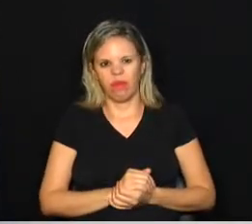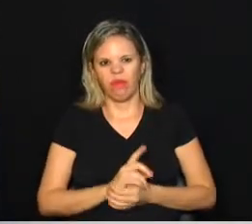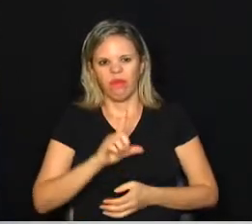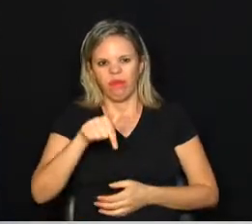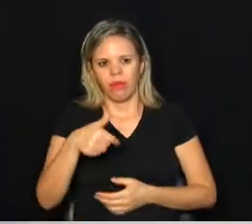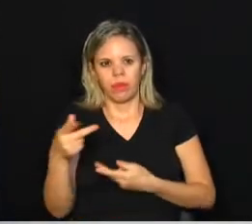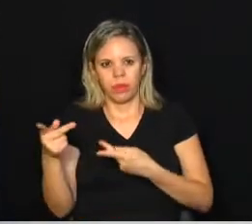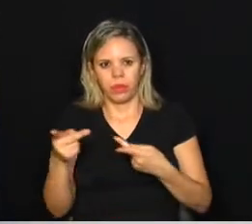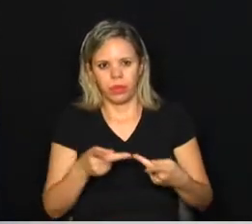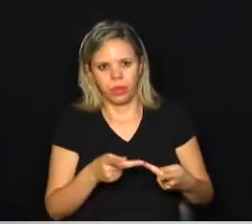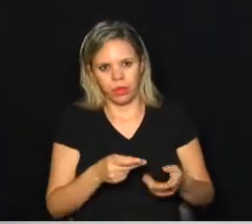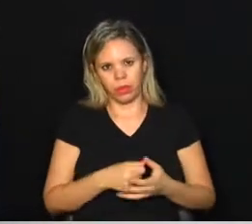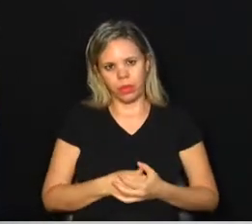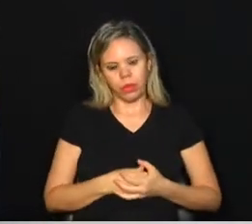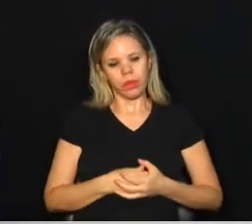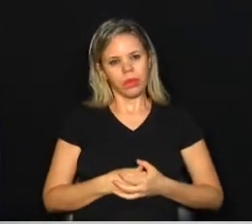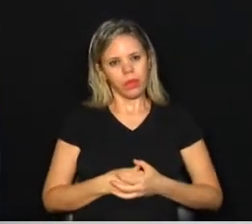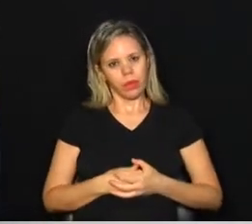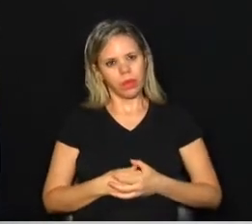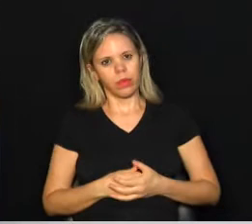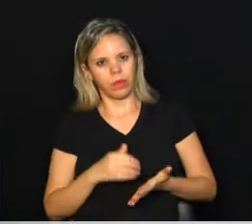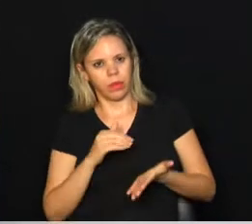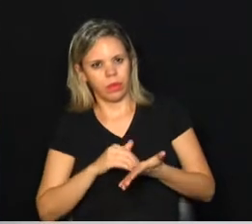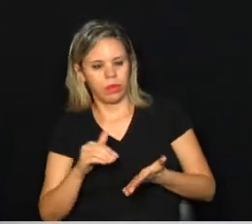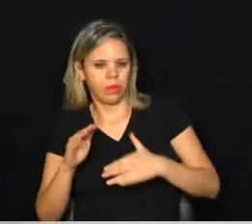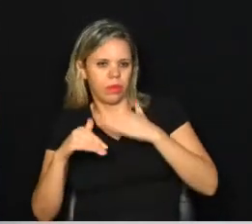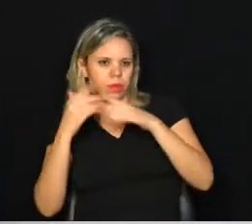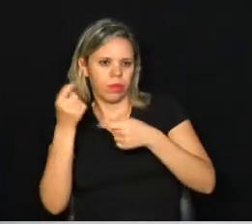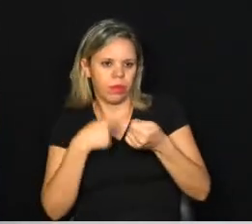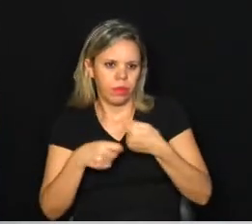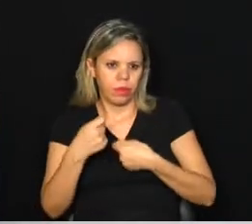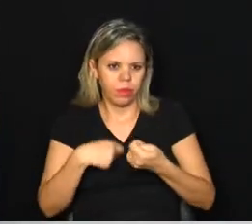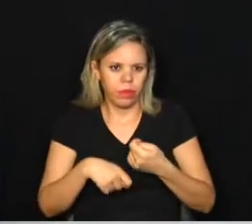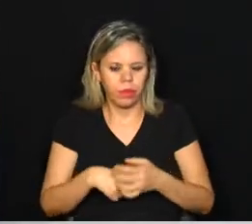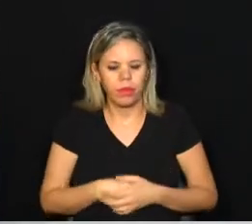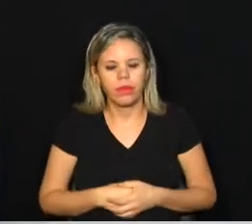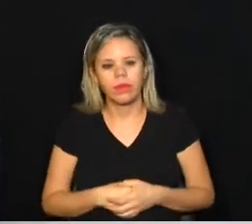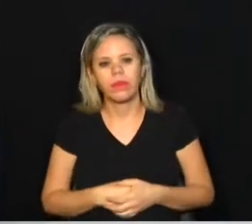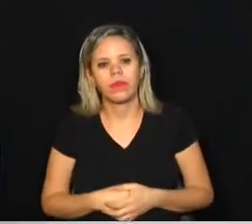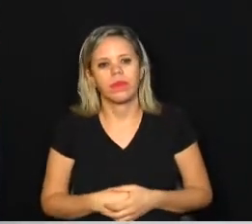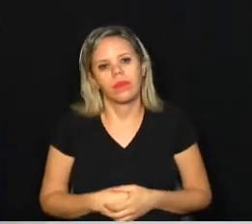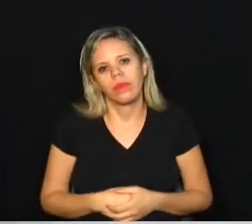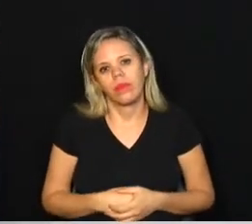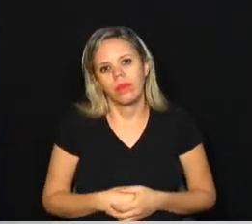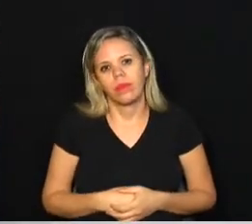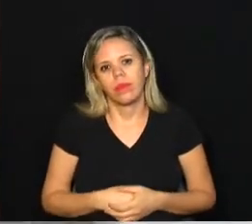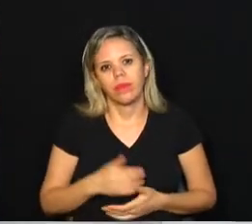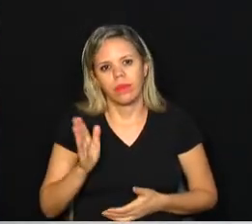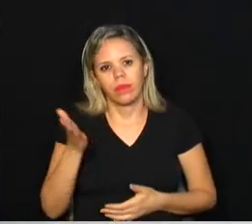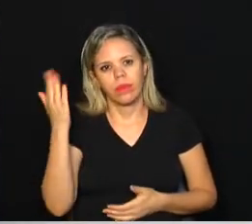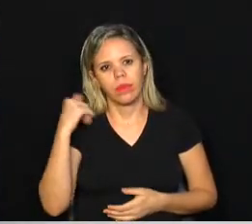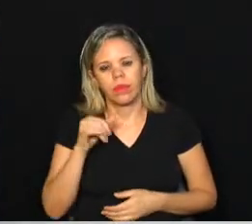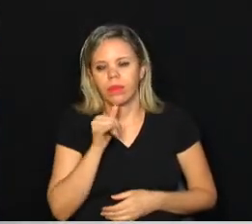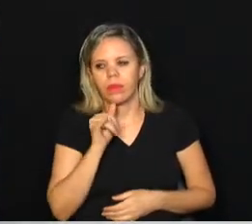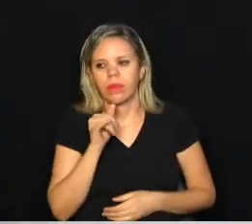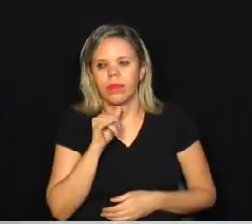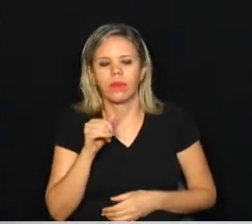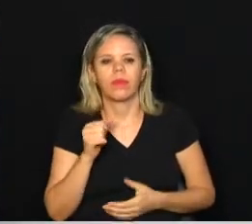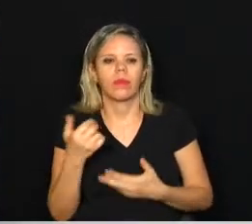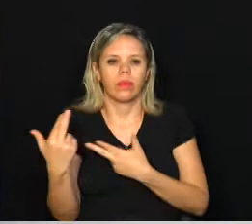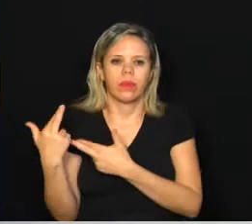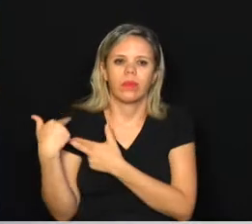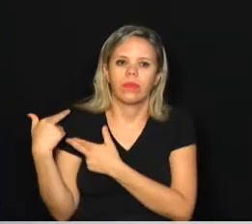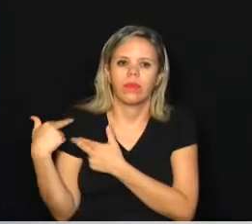fui convidada a ser secretário de Desenvolvimento Econômico, sabia já das atribuições